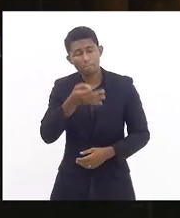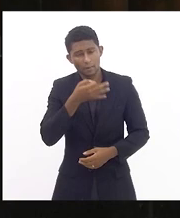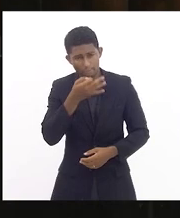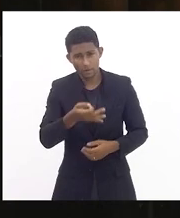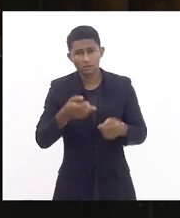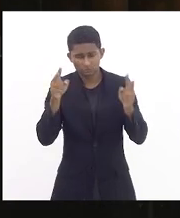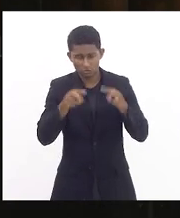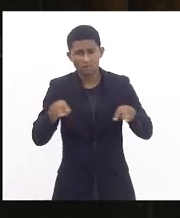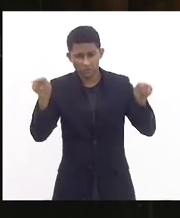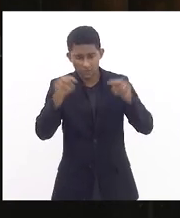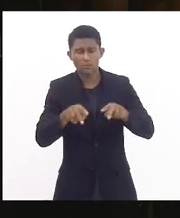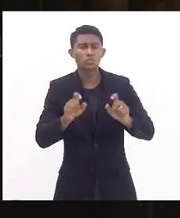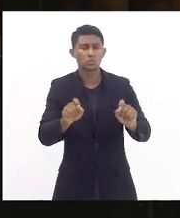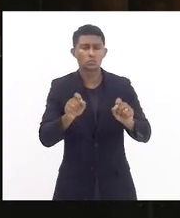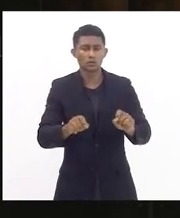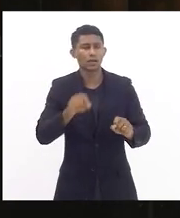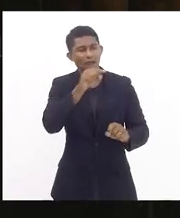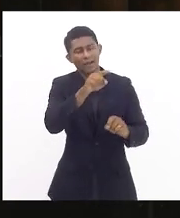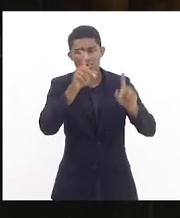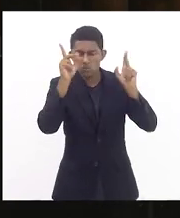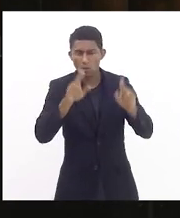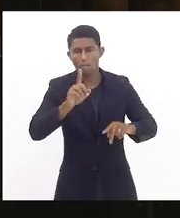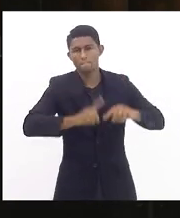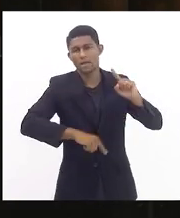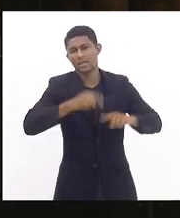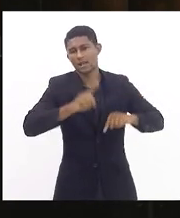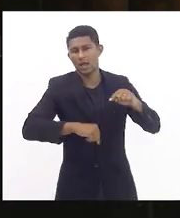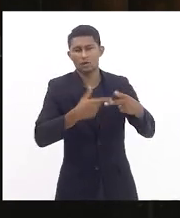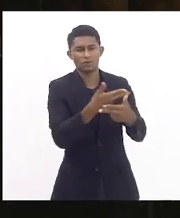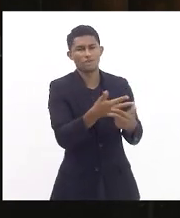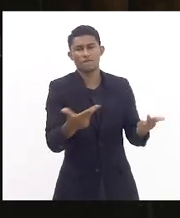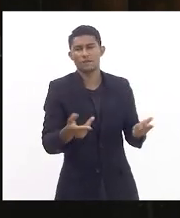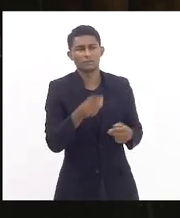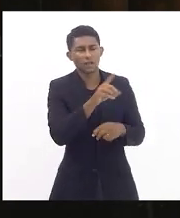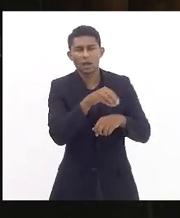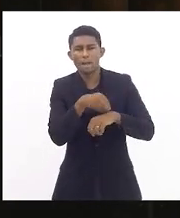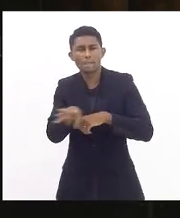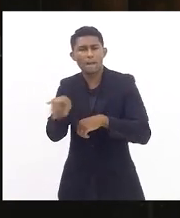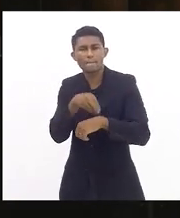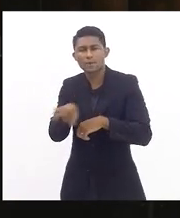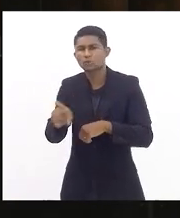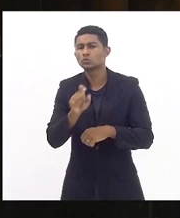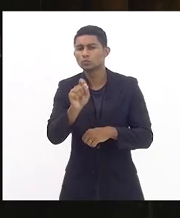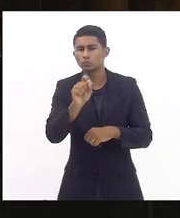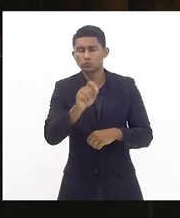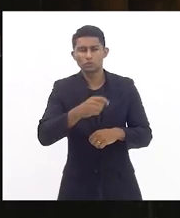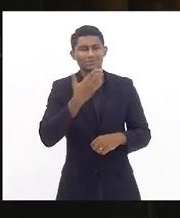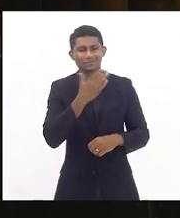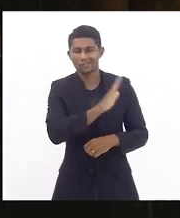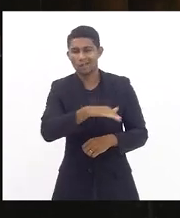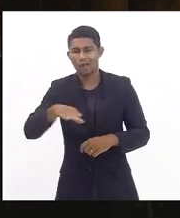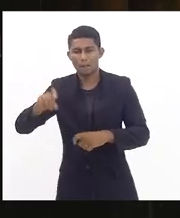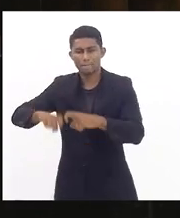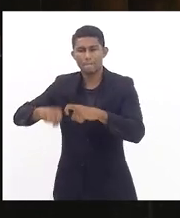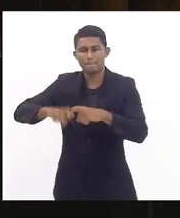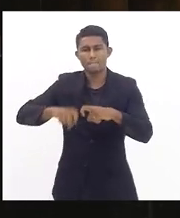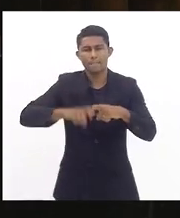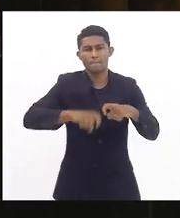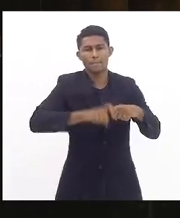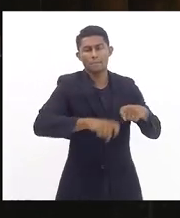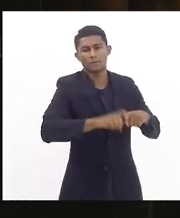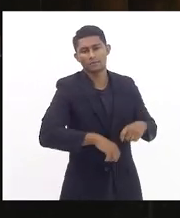como divulgação de material que, pelo menos, sugere a apologia, a pedofilia e a